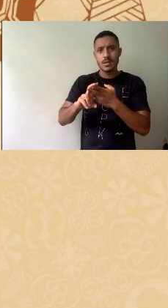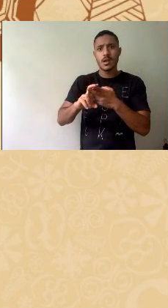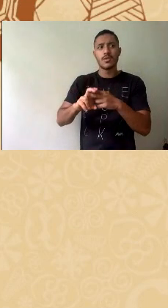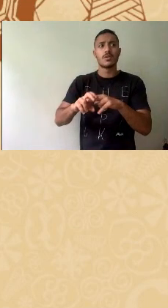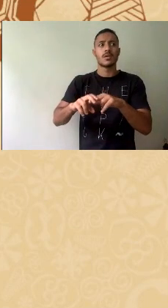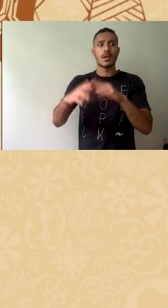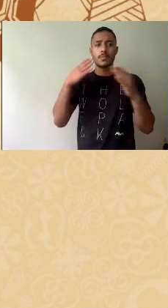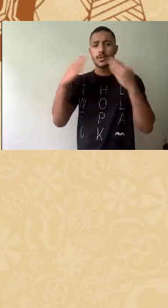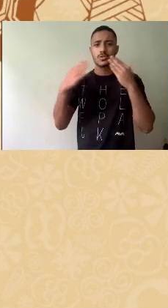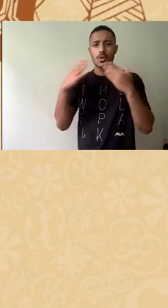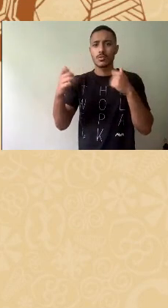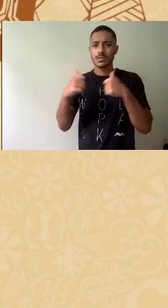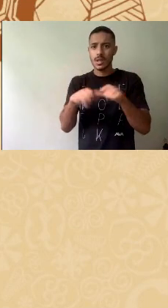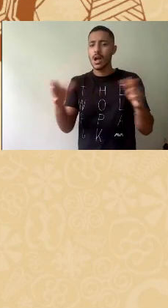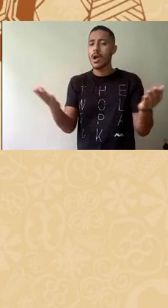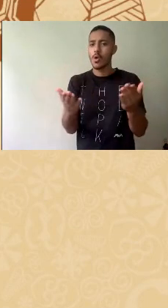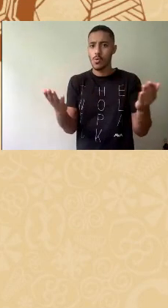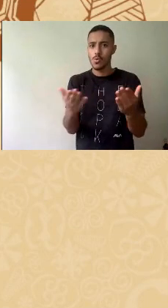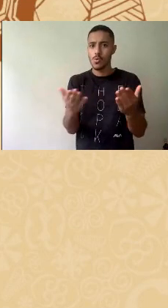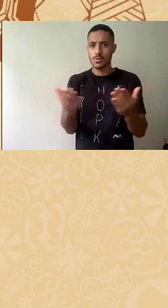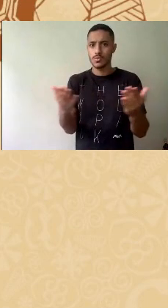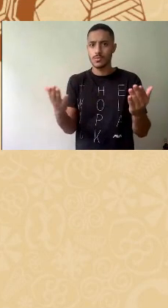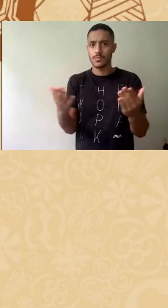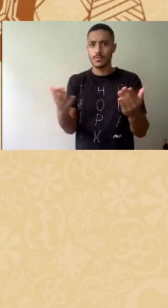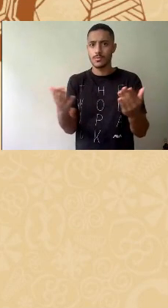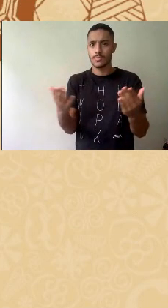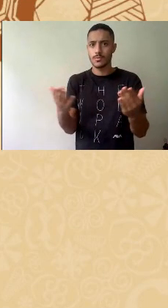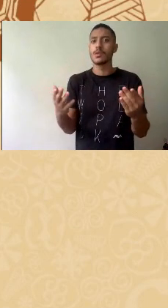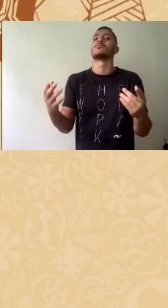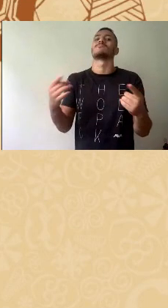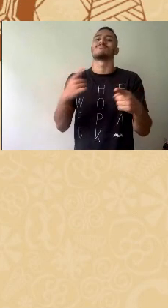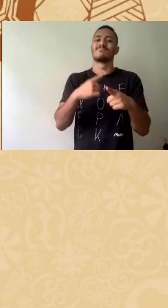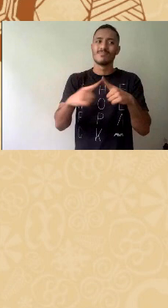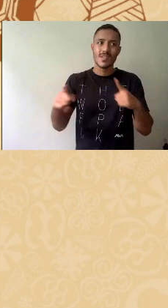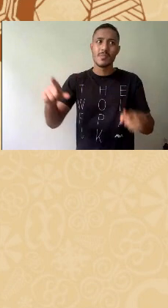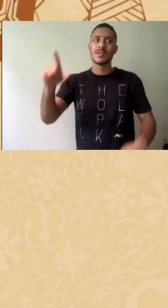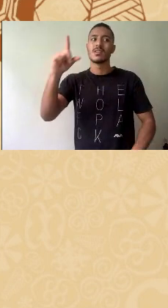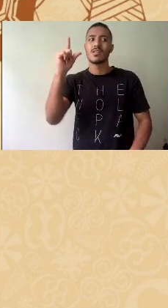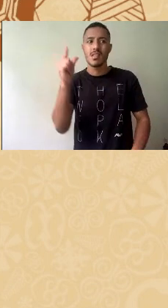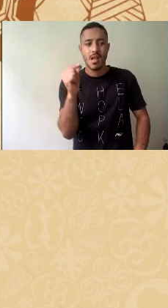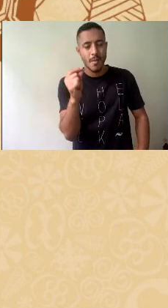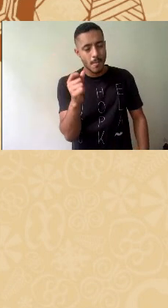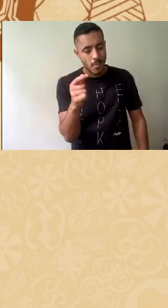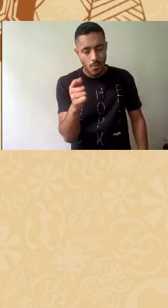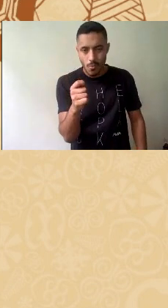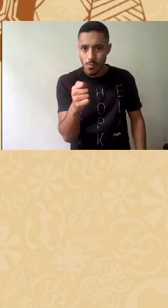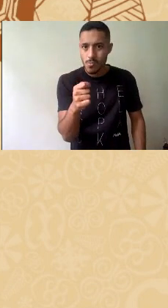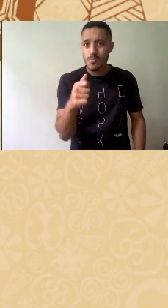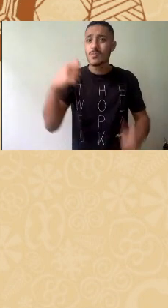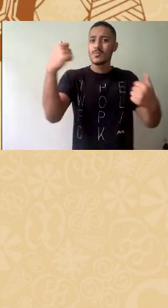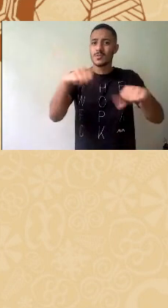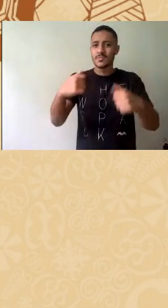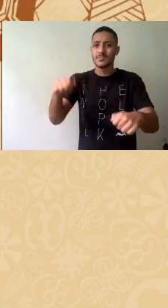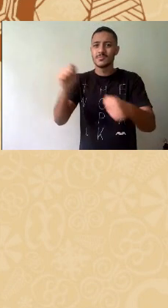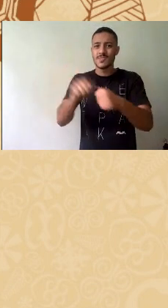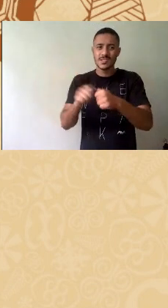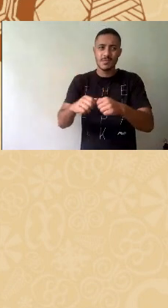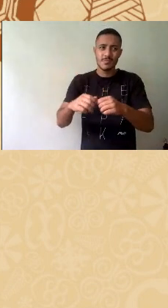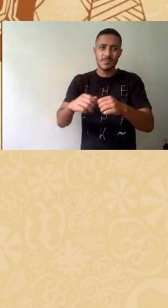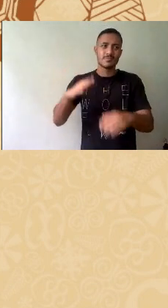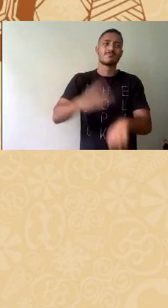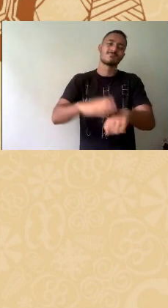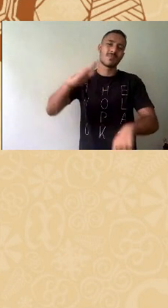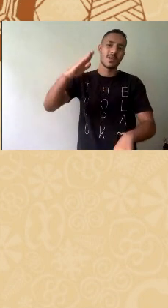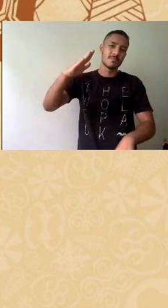mas ainda assim é muito pouco, né, nós temos que fazer muito, né, para que